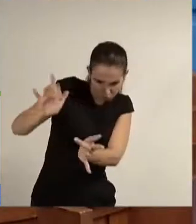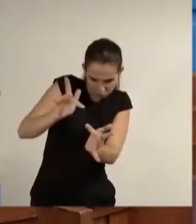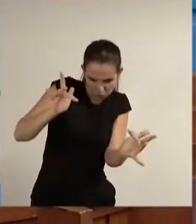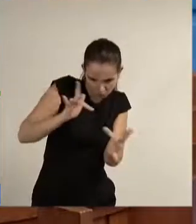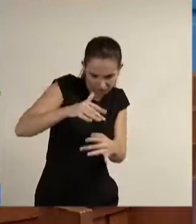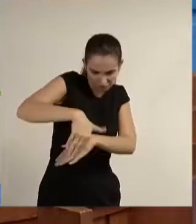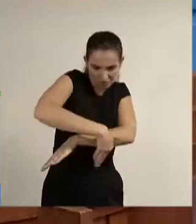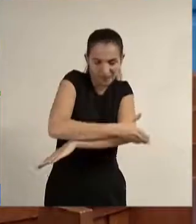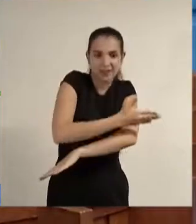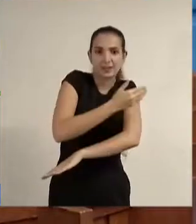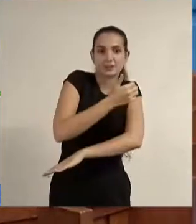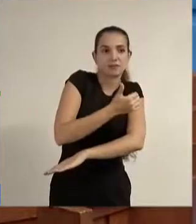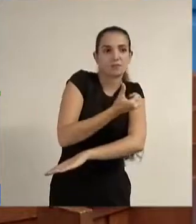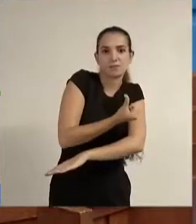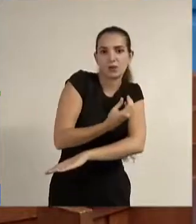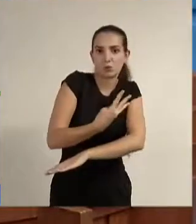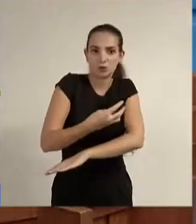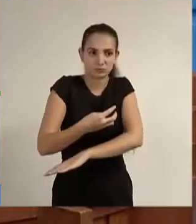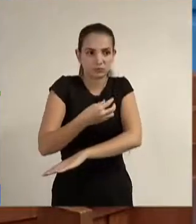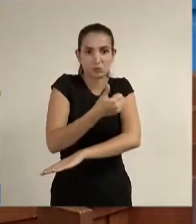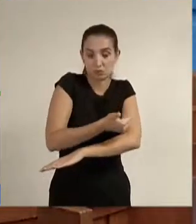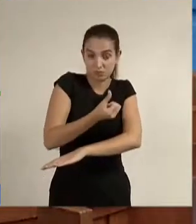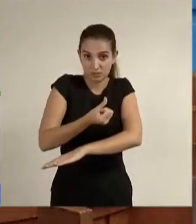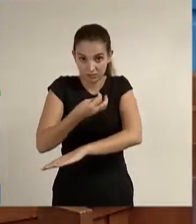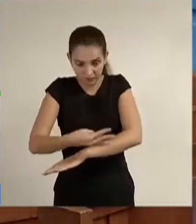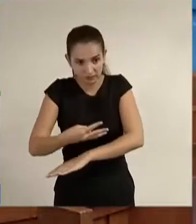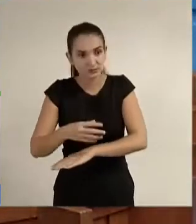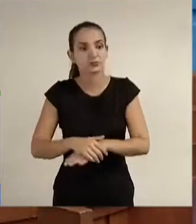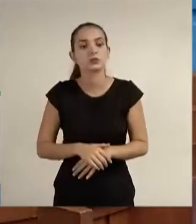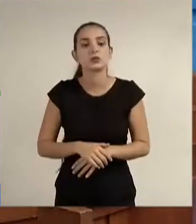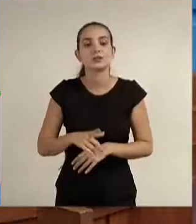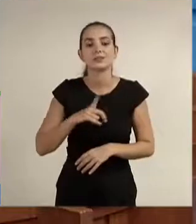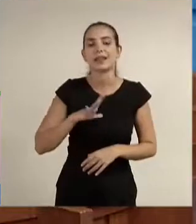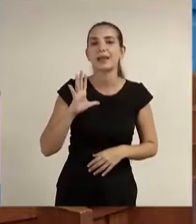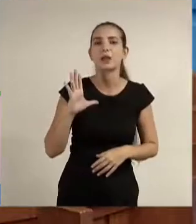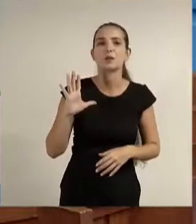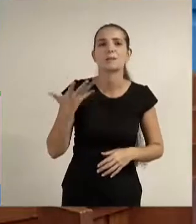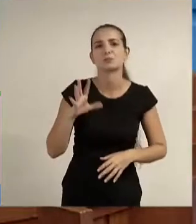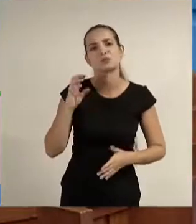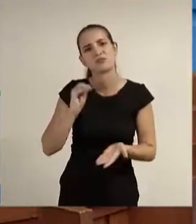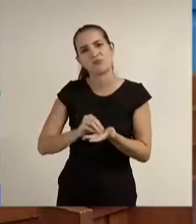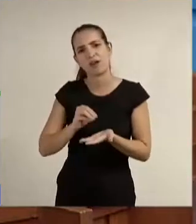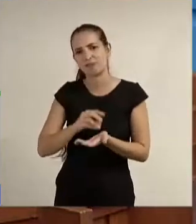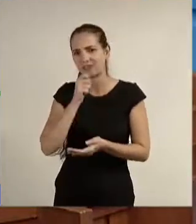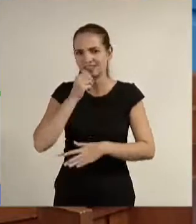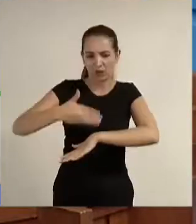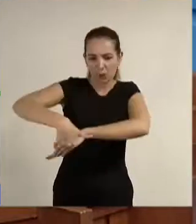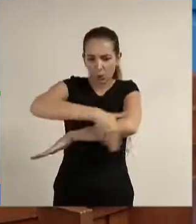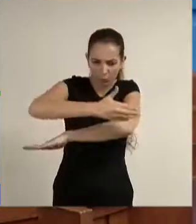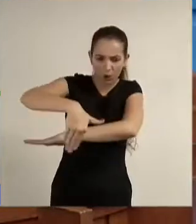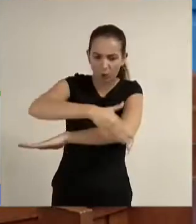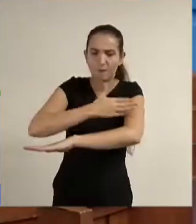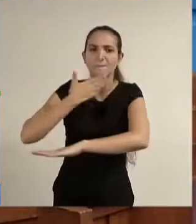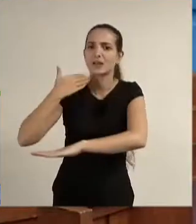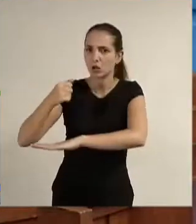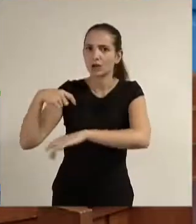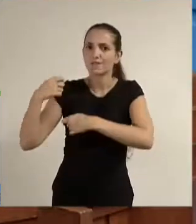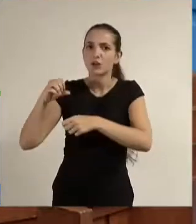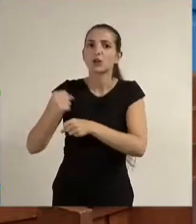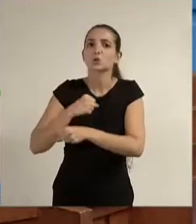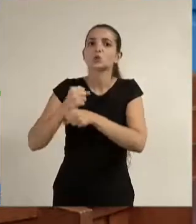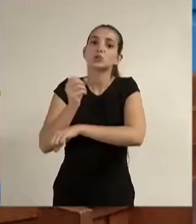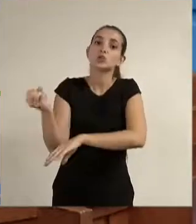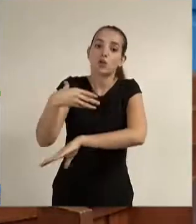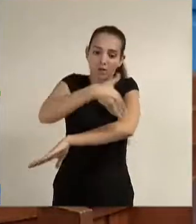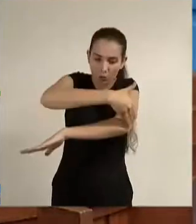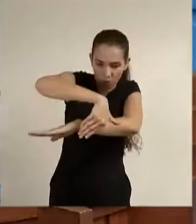falta um pedaço de pavimentação, uns 30 metros, para que adentre essa rodovia. Quando for feita essa pavimentação, as pessoas